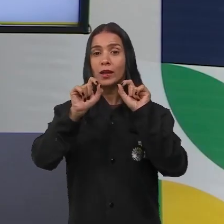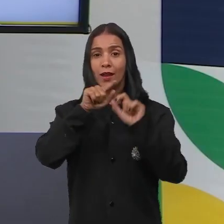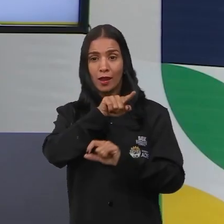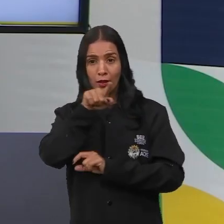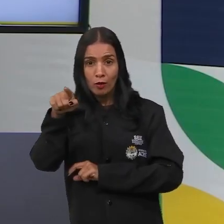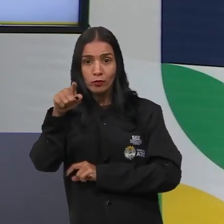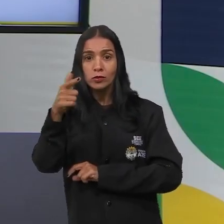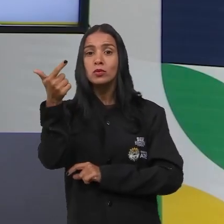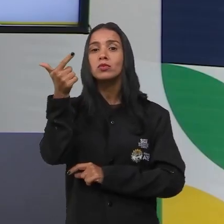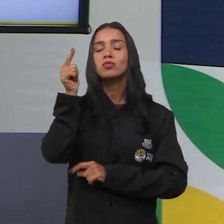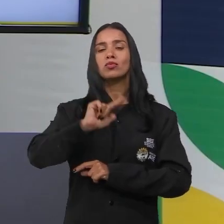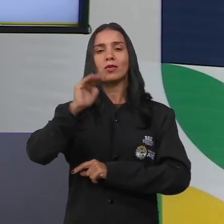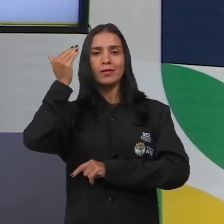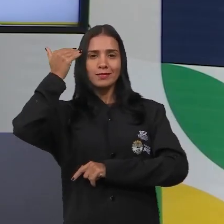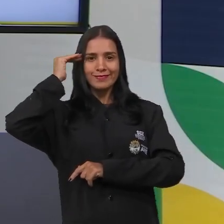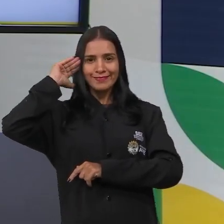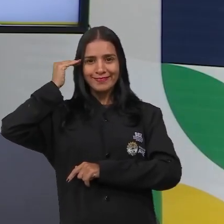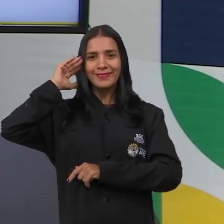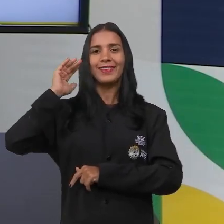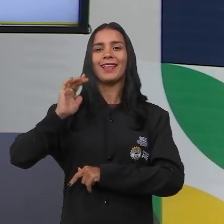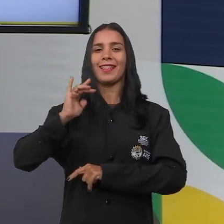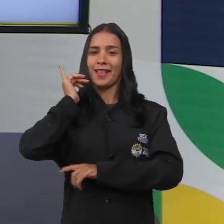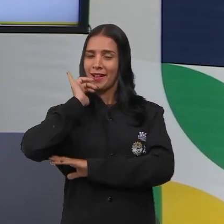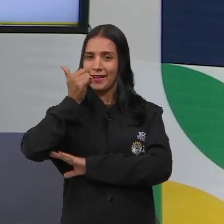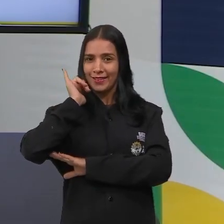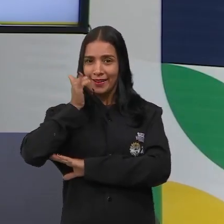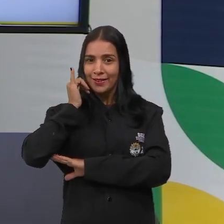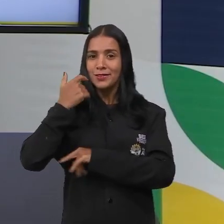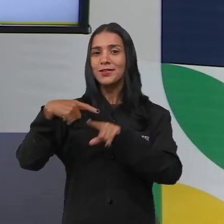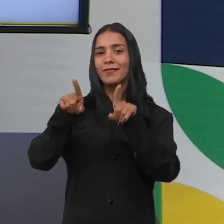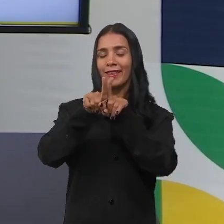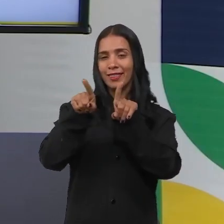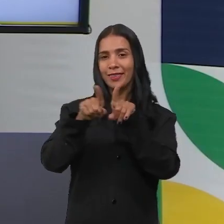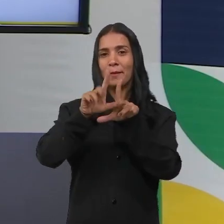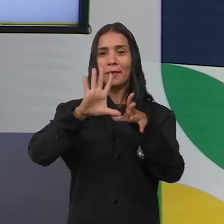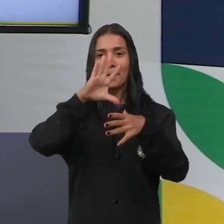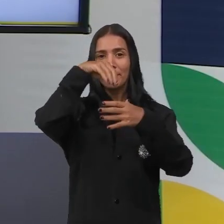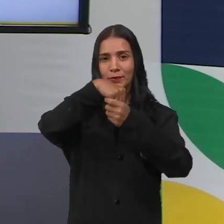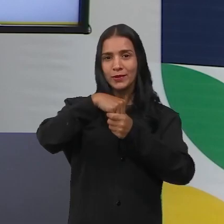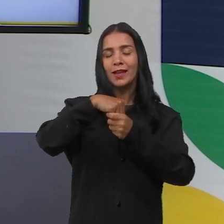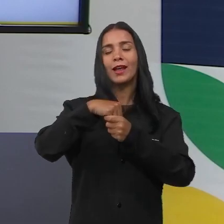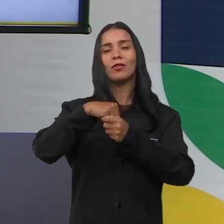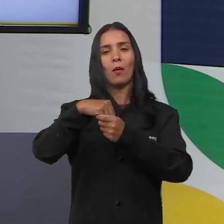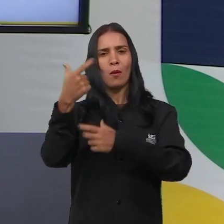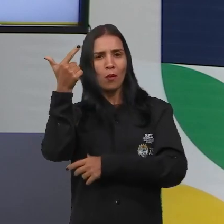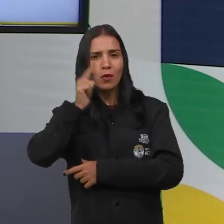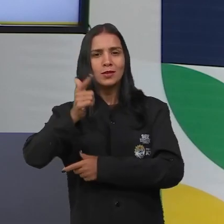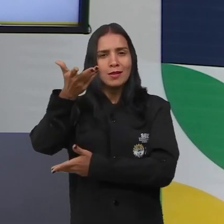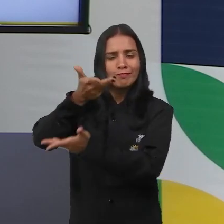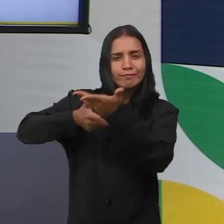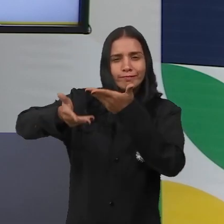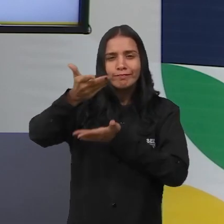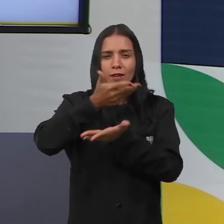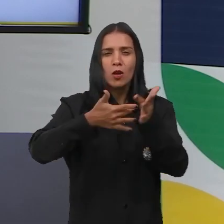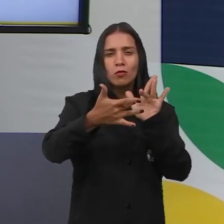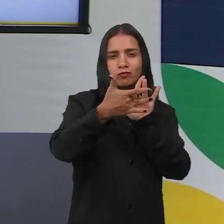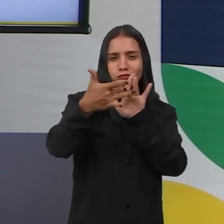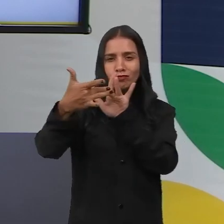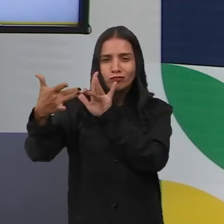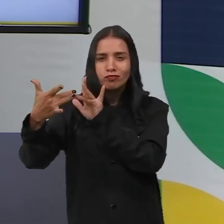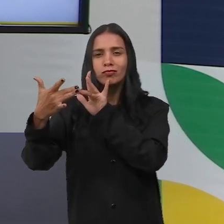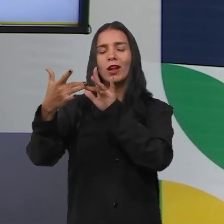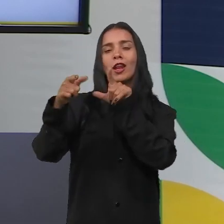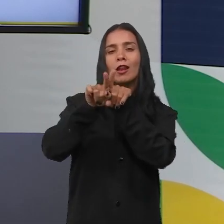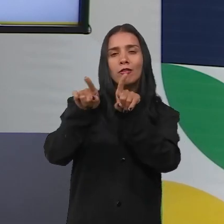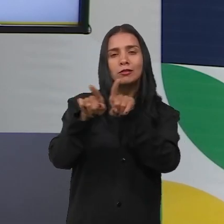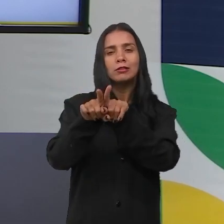consiga compreender toda essa narrativa, consiga se envolver, se emocionar. Então, o corpo ele